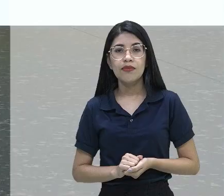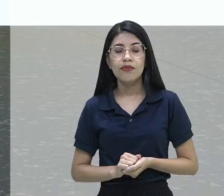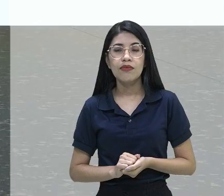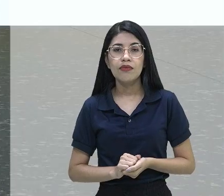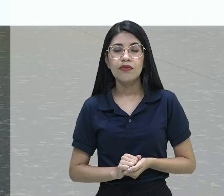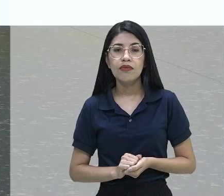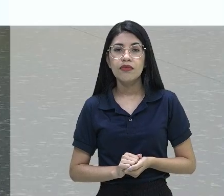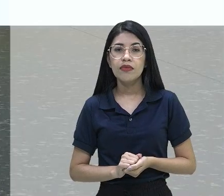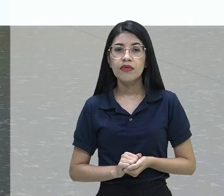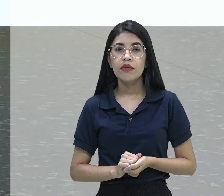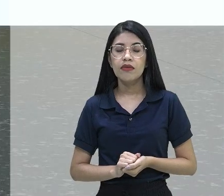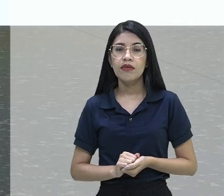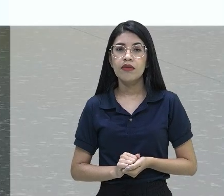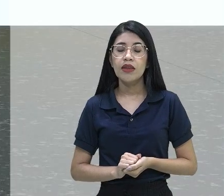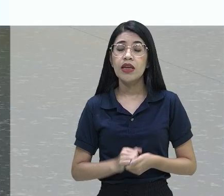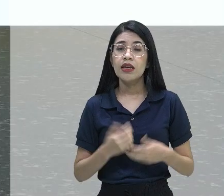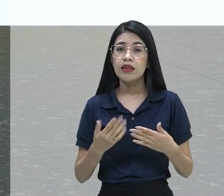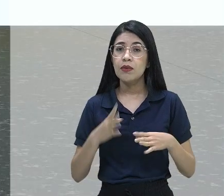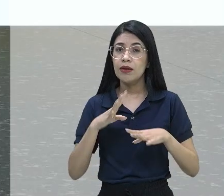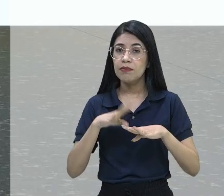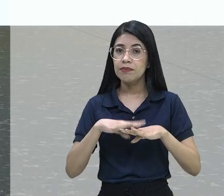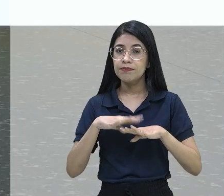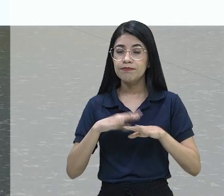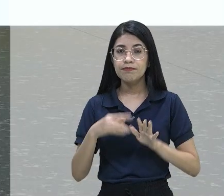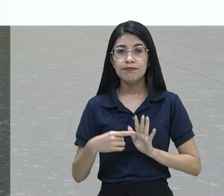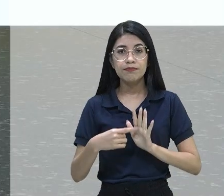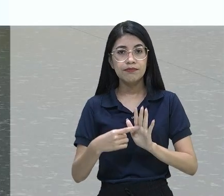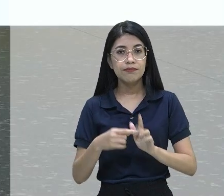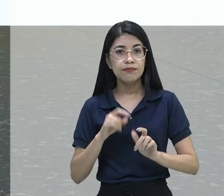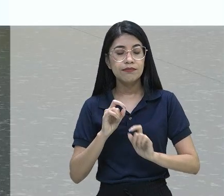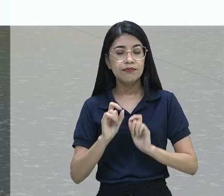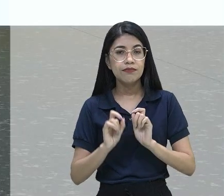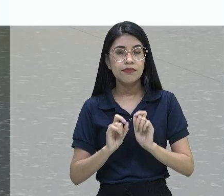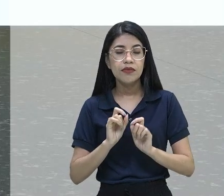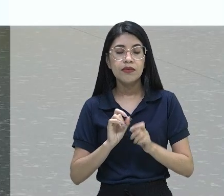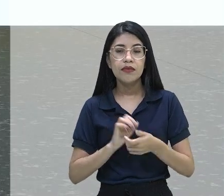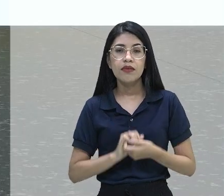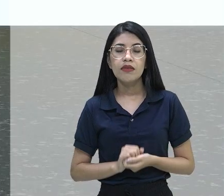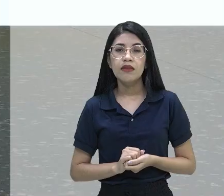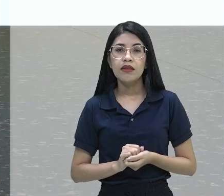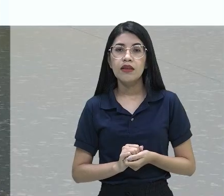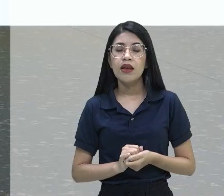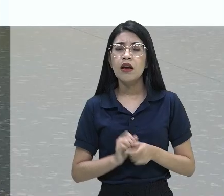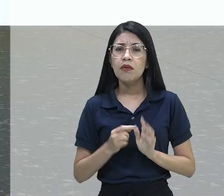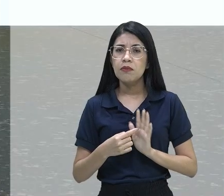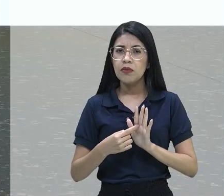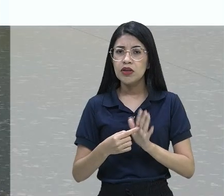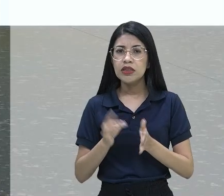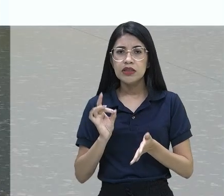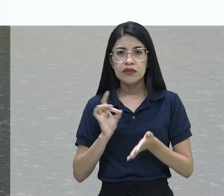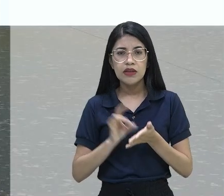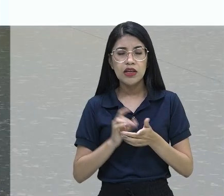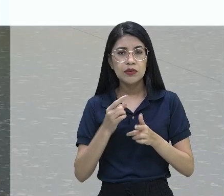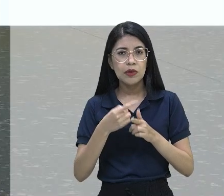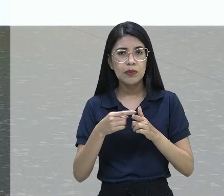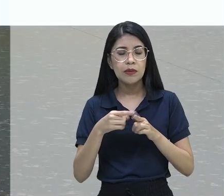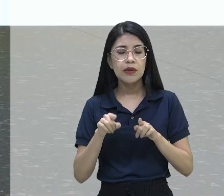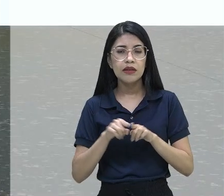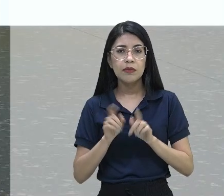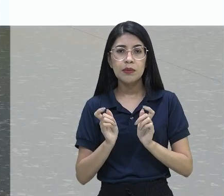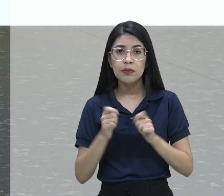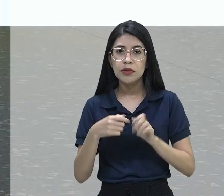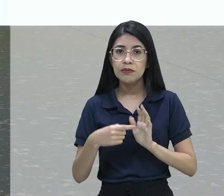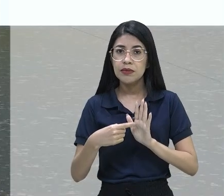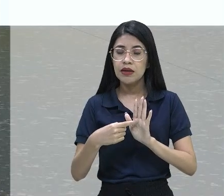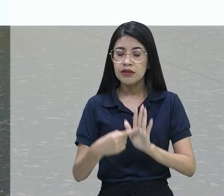Bem Por complicado. isso. E a matemática está aqui também, além de mostrar esse problema, também a trazer solução, tá? E isso